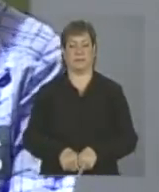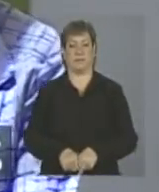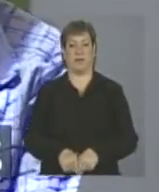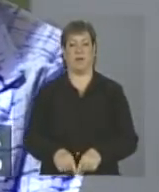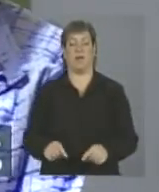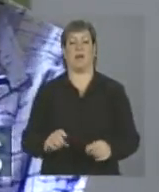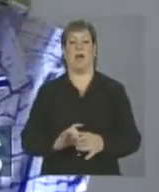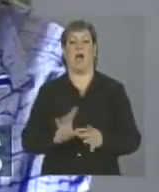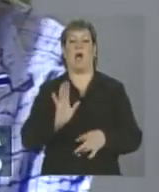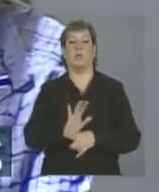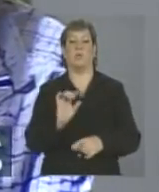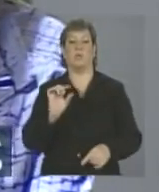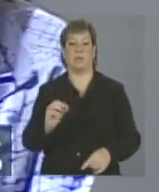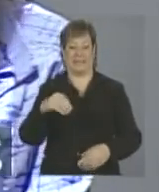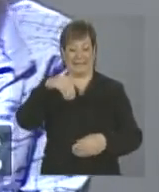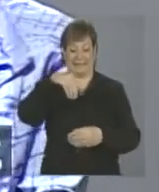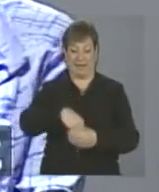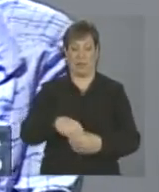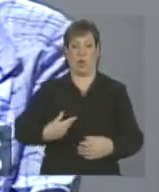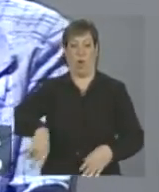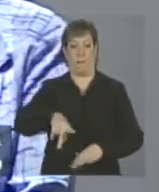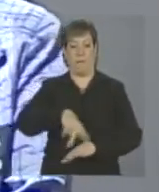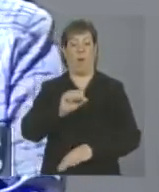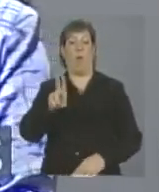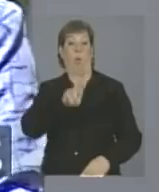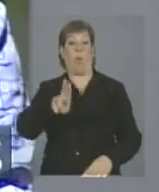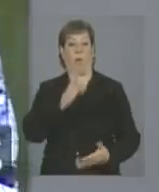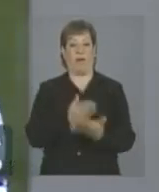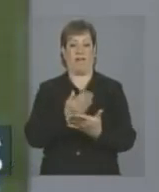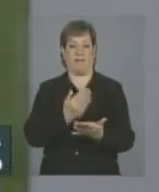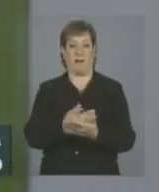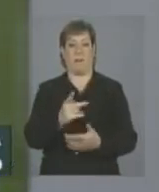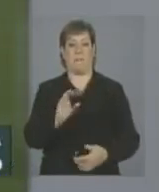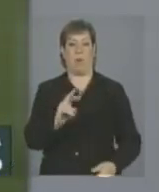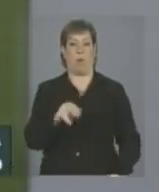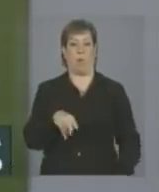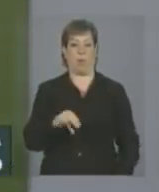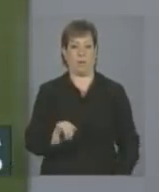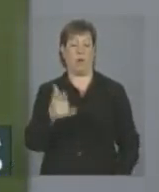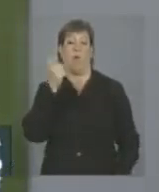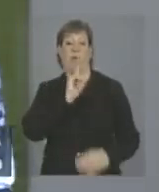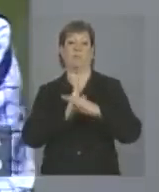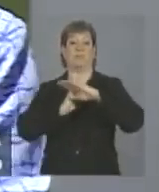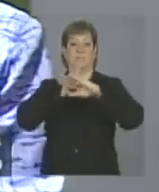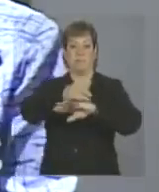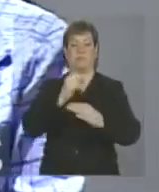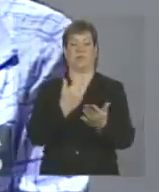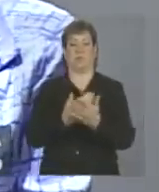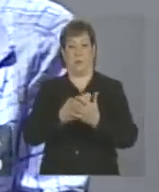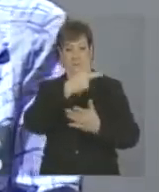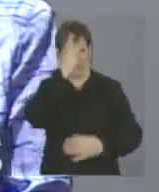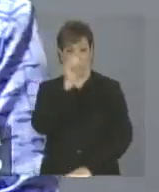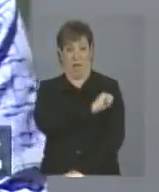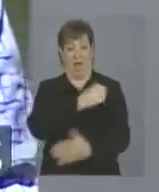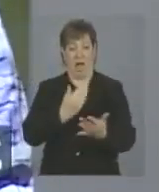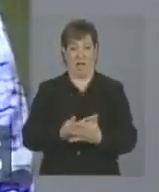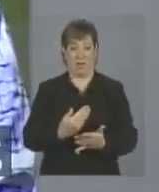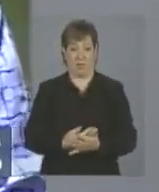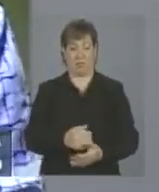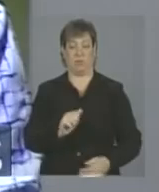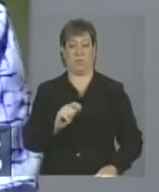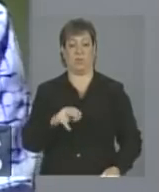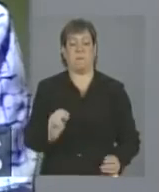internalização no nosso país de universidades através do ProUni, que é o acesso do estudante